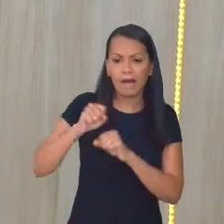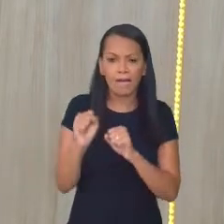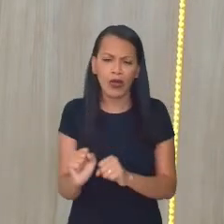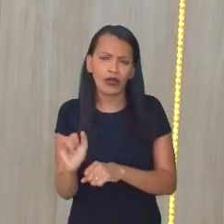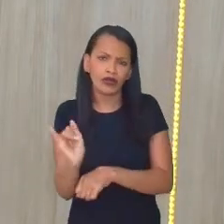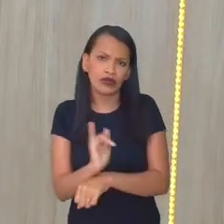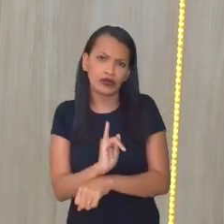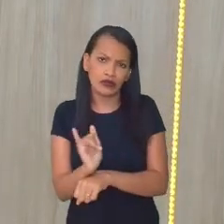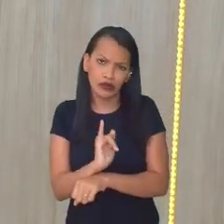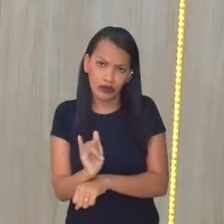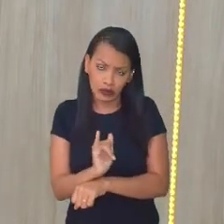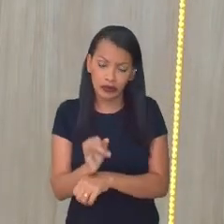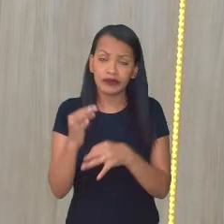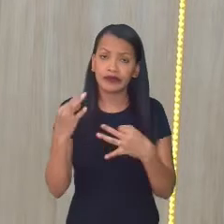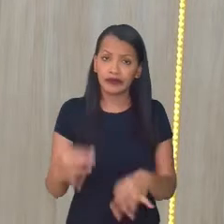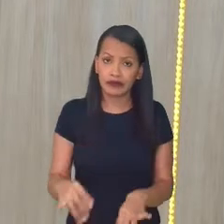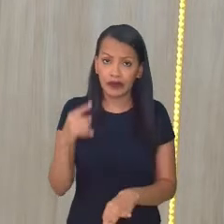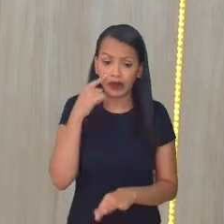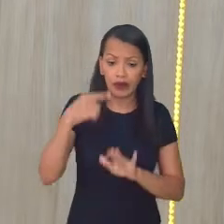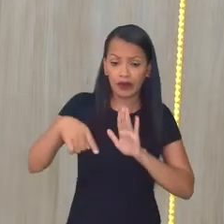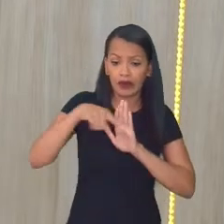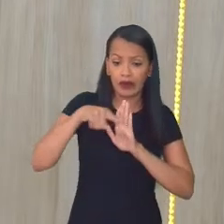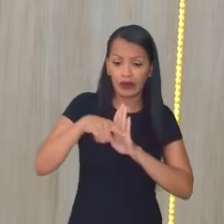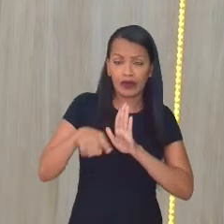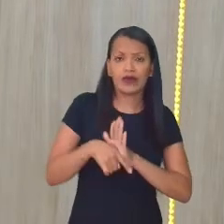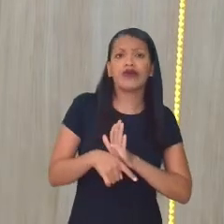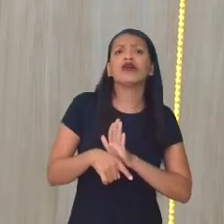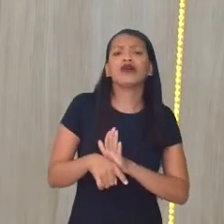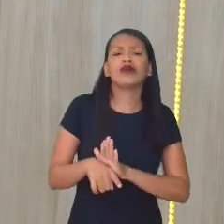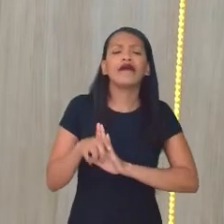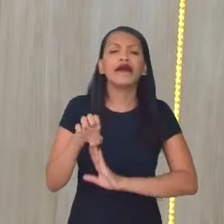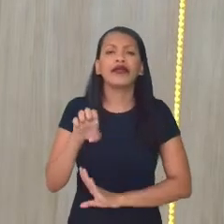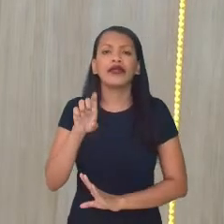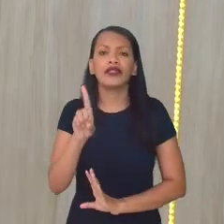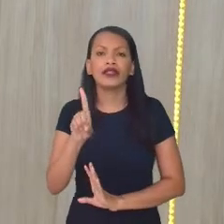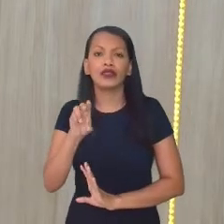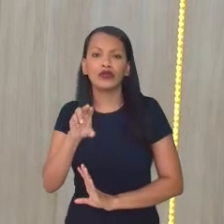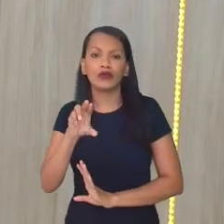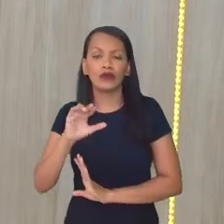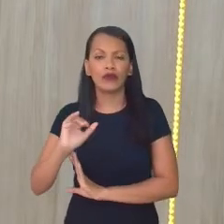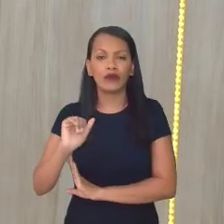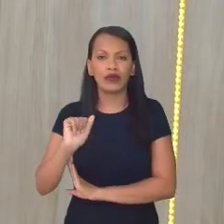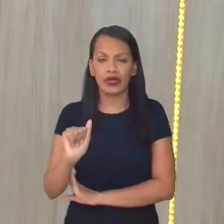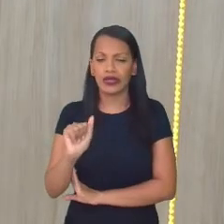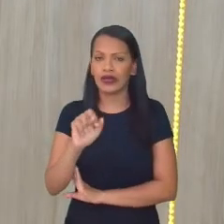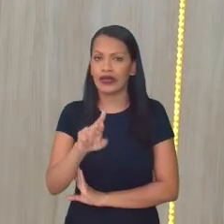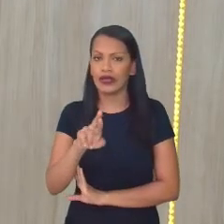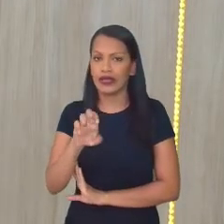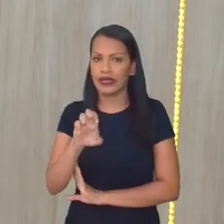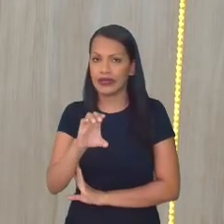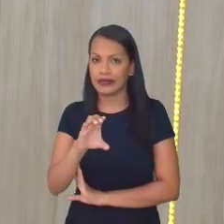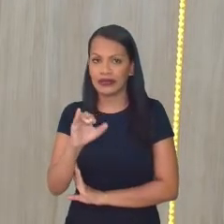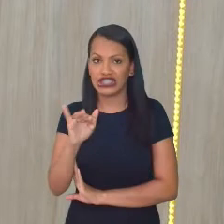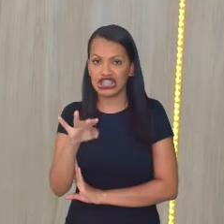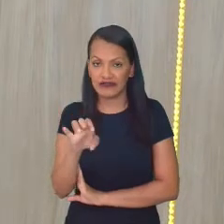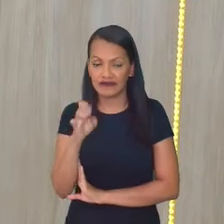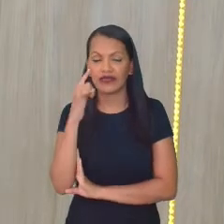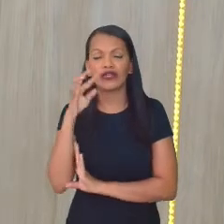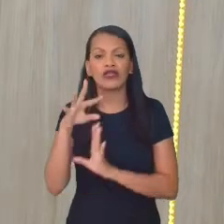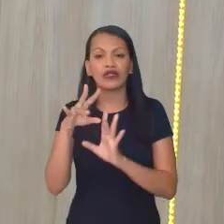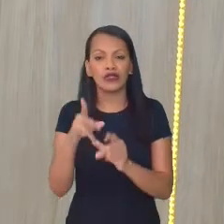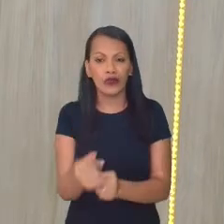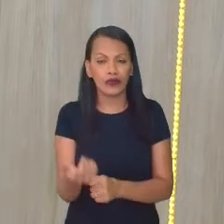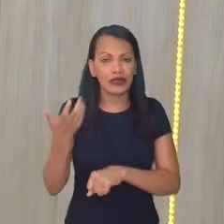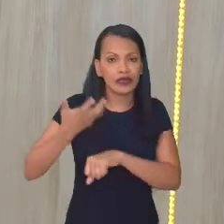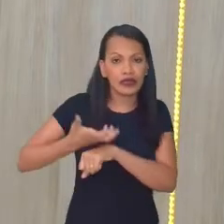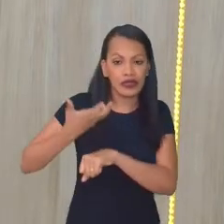YouTube, vão lá na plataforma Educa Recife, ver a playlist lá, tem todas as aulas de todas as disciplinas e